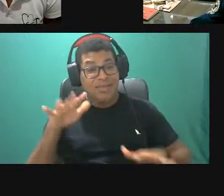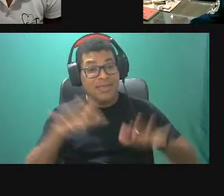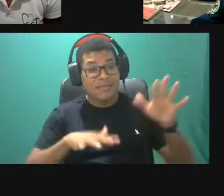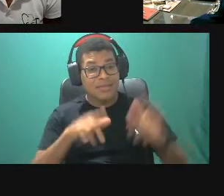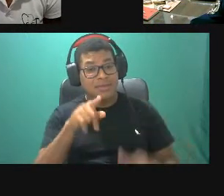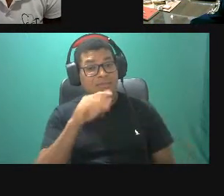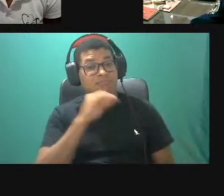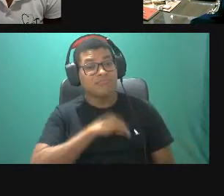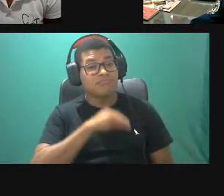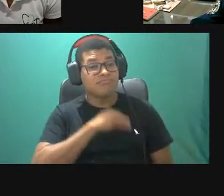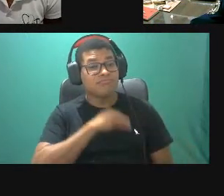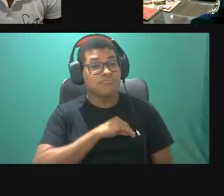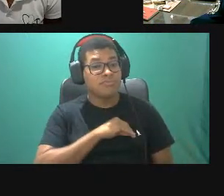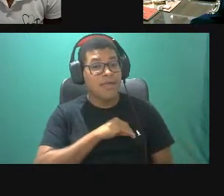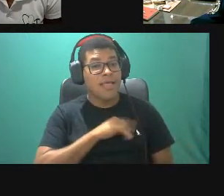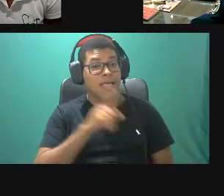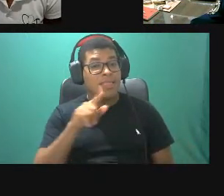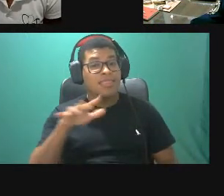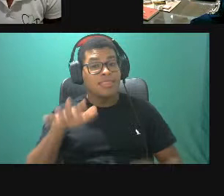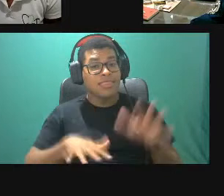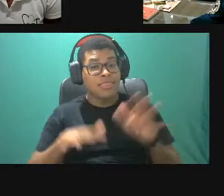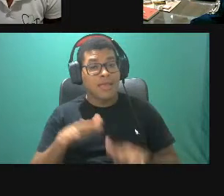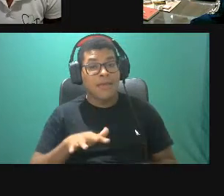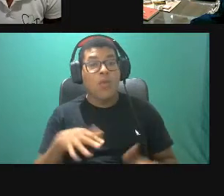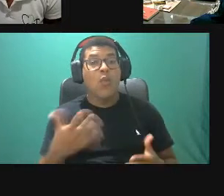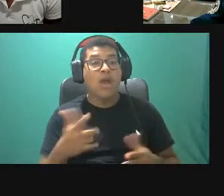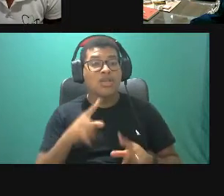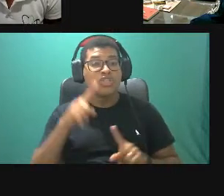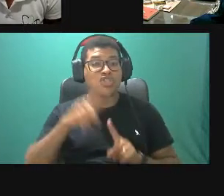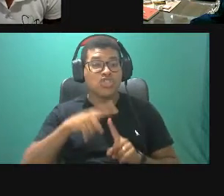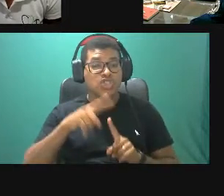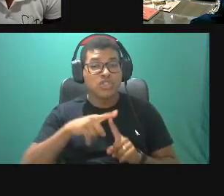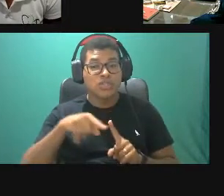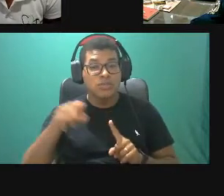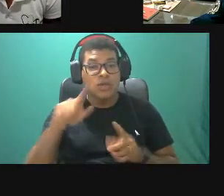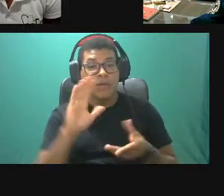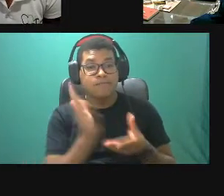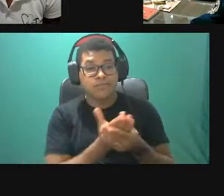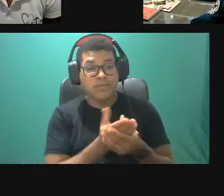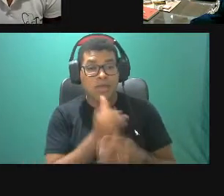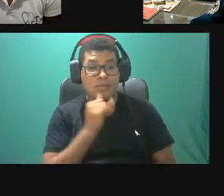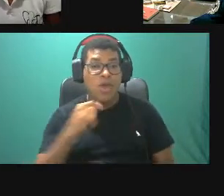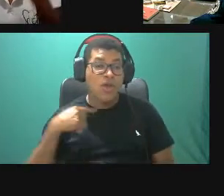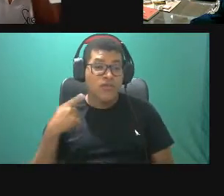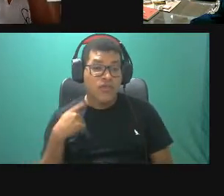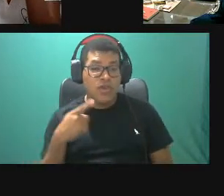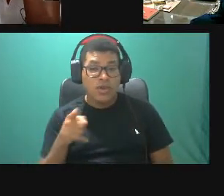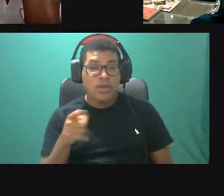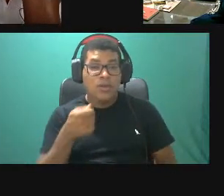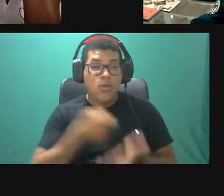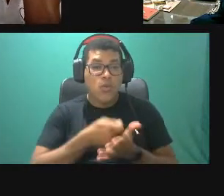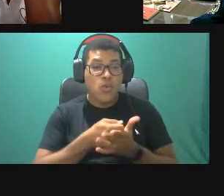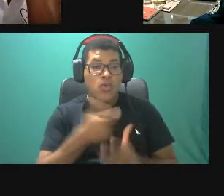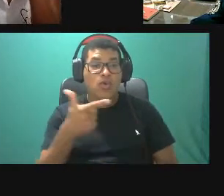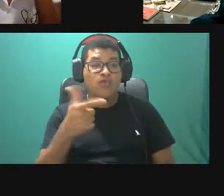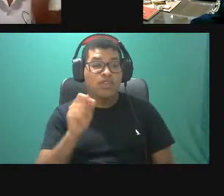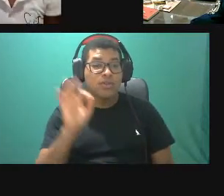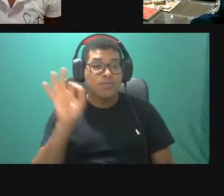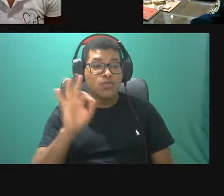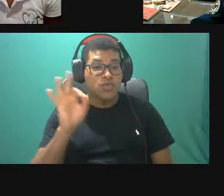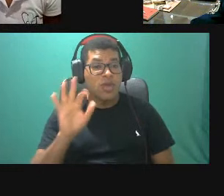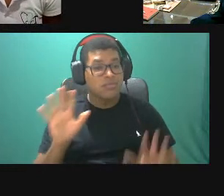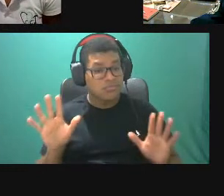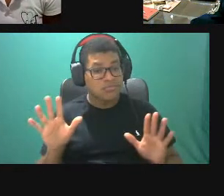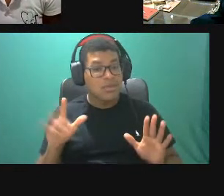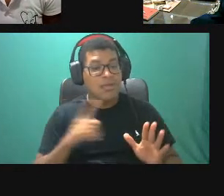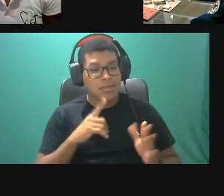remuneração dependeria da causa, né, tipo, igual o advogado, ele cobra 20% da causa, então existe